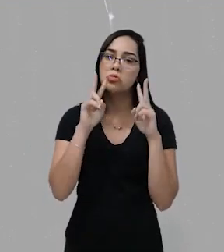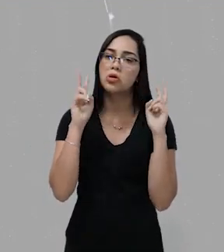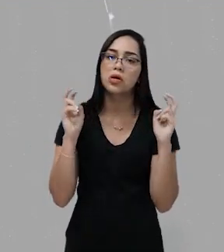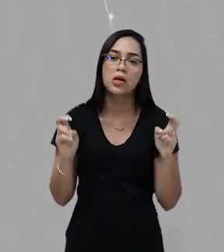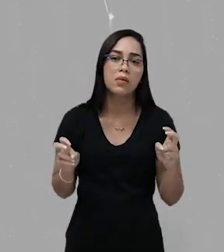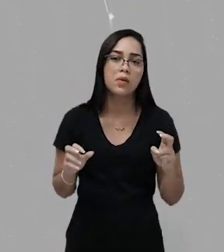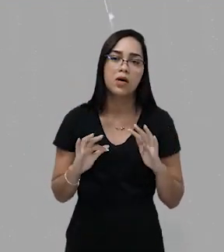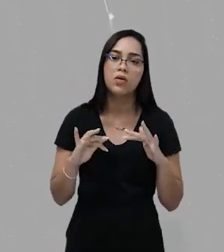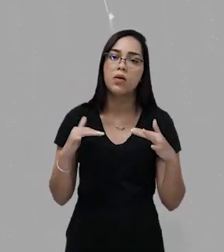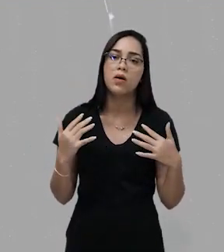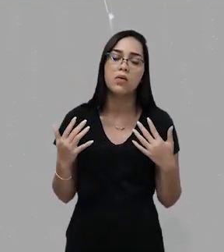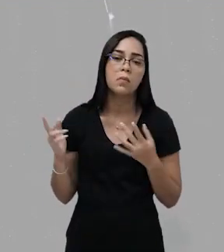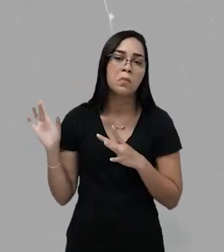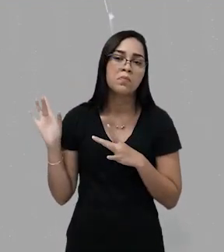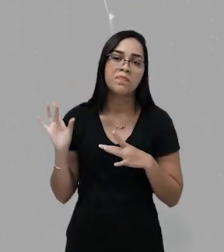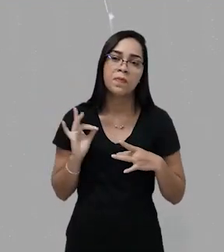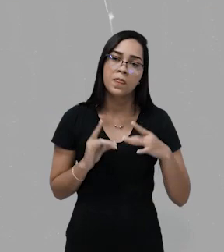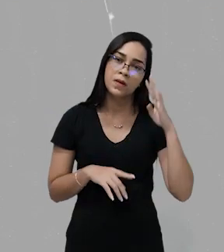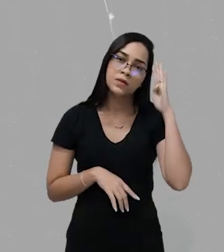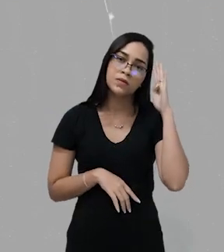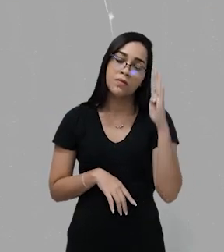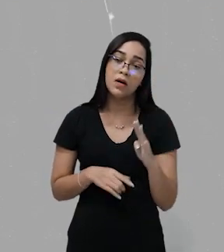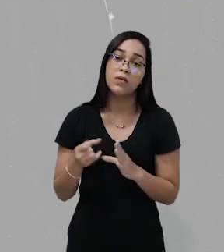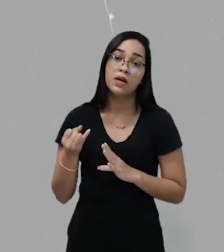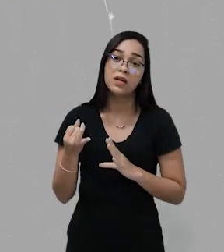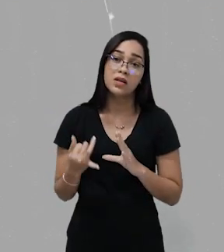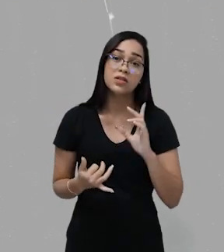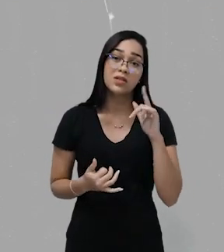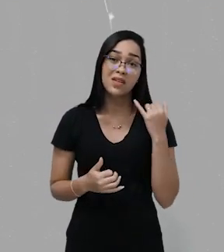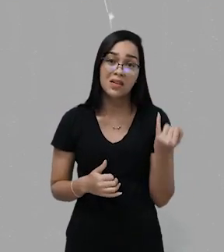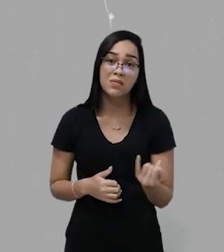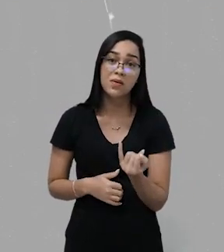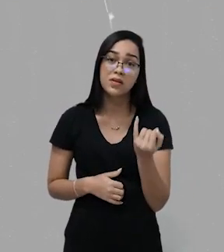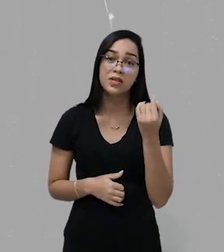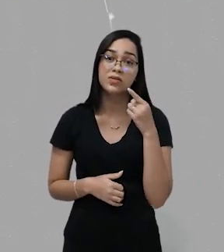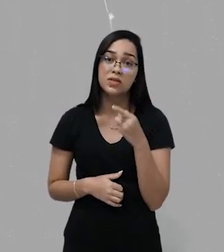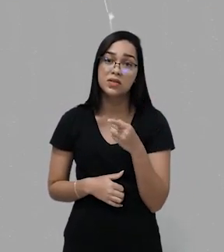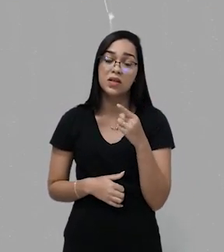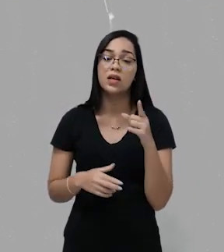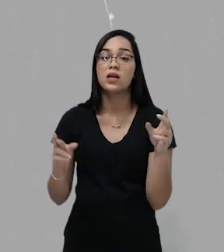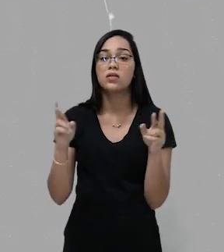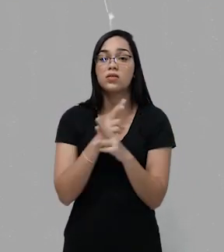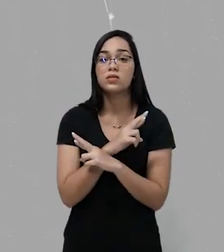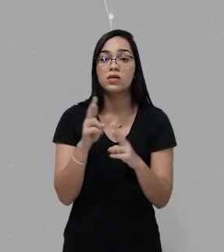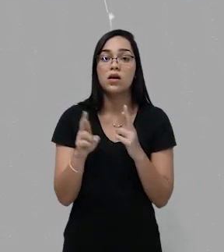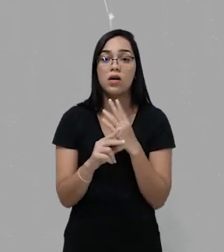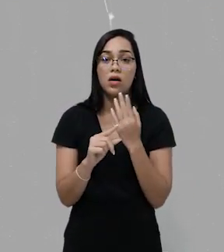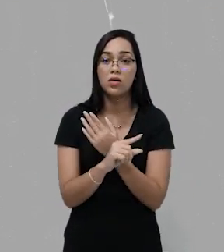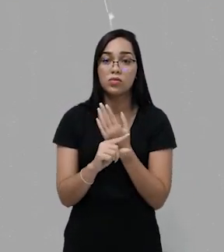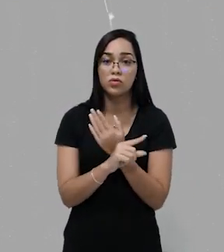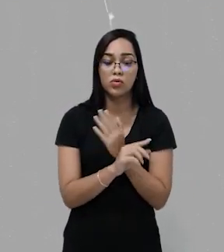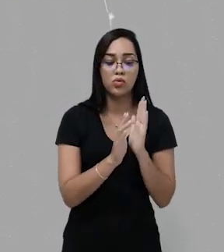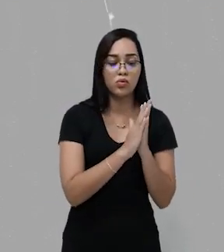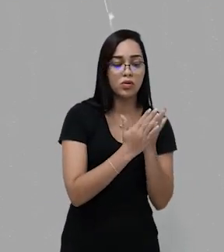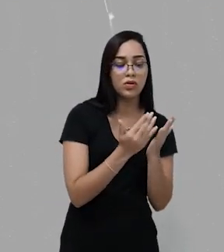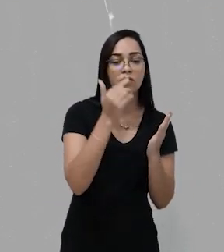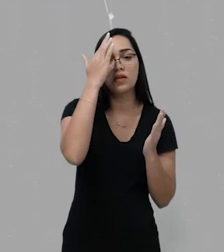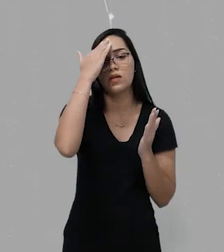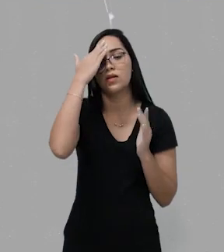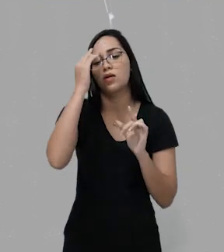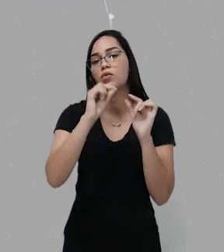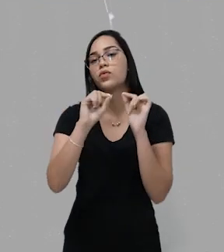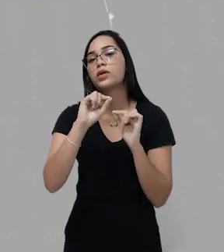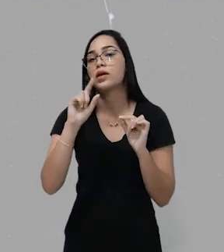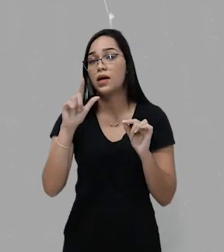trata, quem são os personagens principais, as características. Então, é muito importante você associar autor, obra e entender do que se